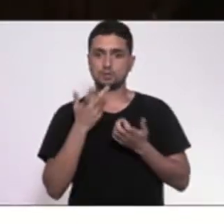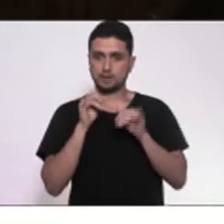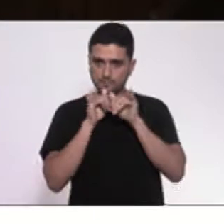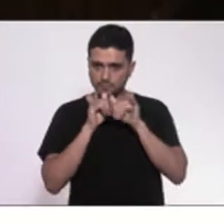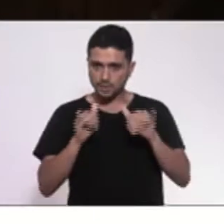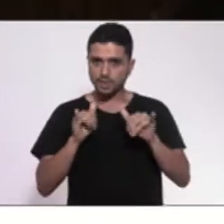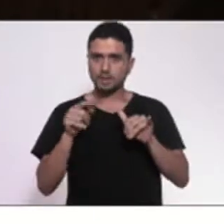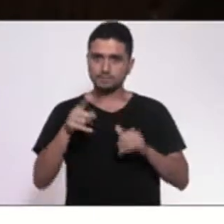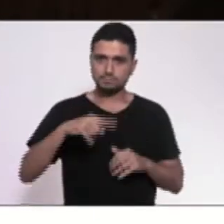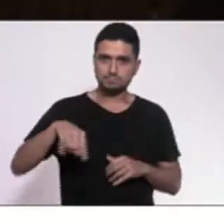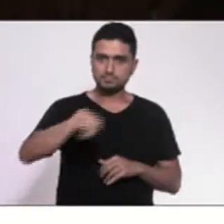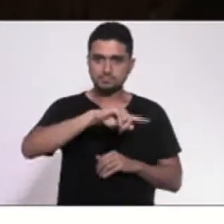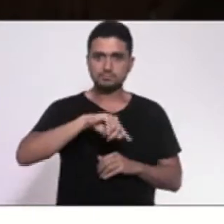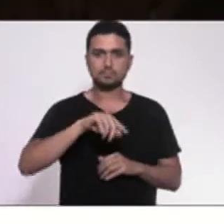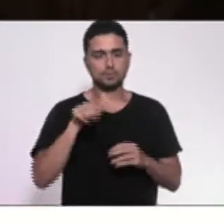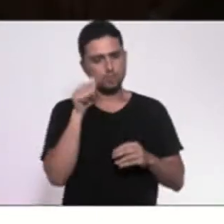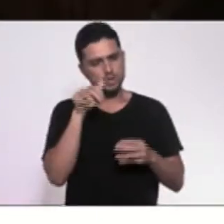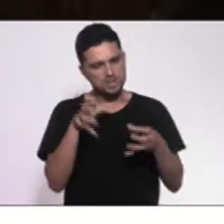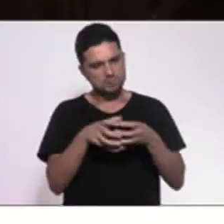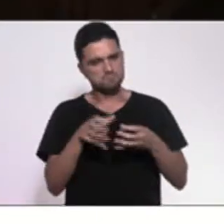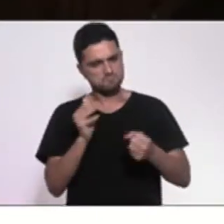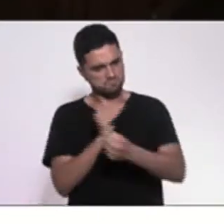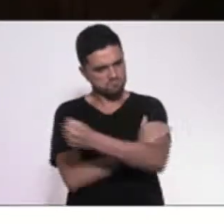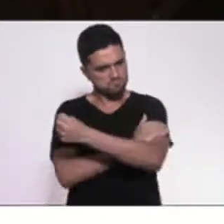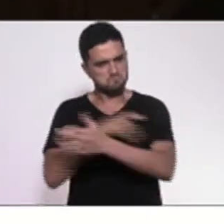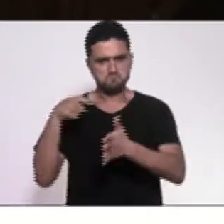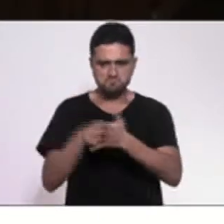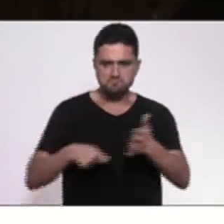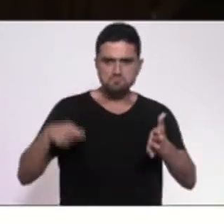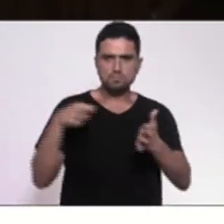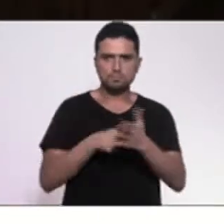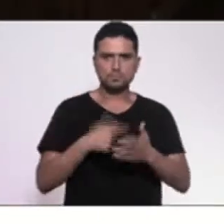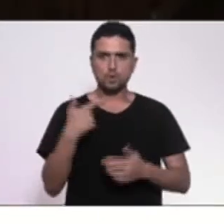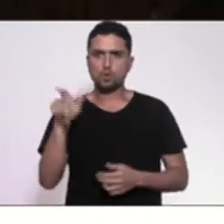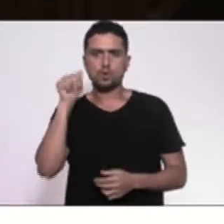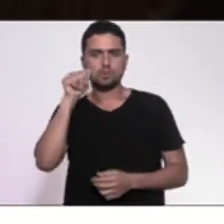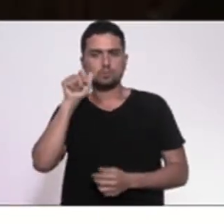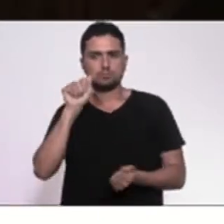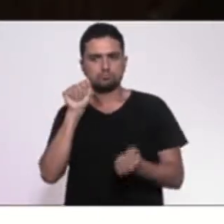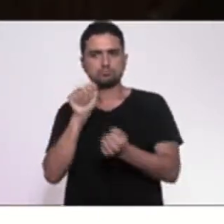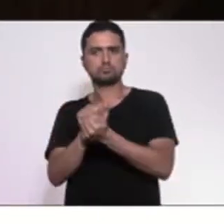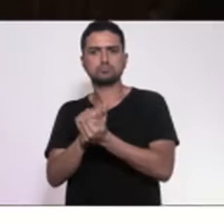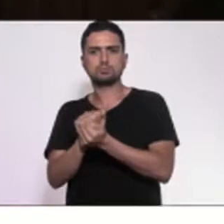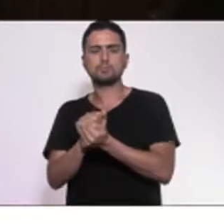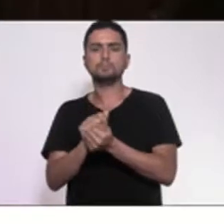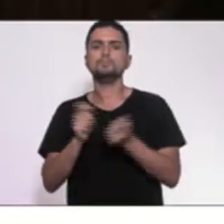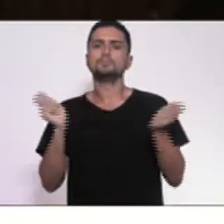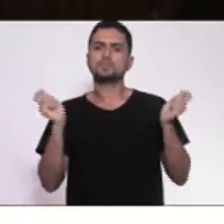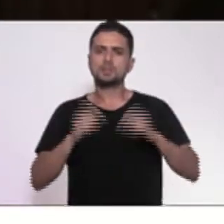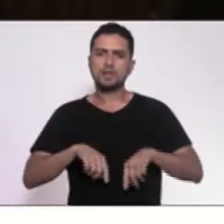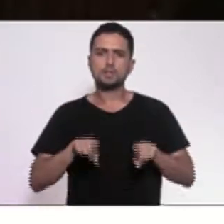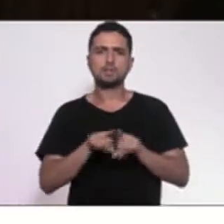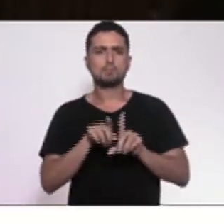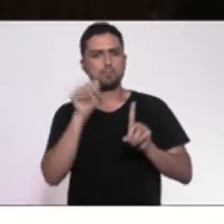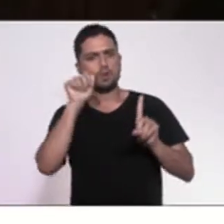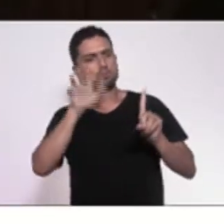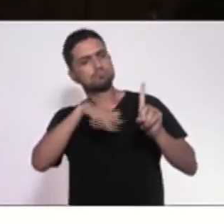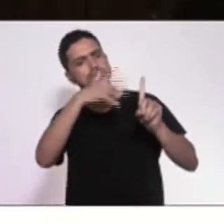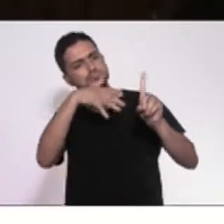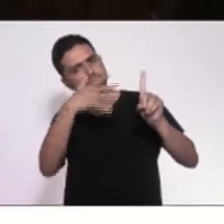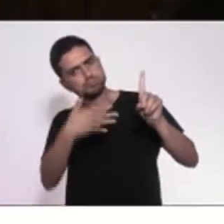em particular. Então, obviamente, várias outras mulheres, companheiras, poderiam ser homenageadas por